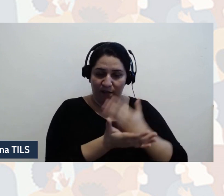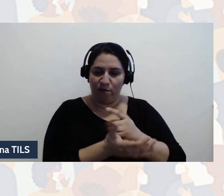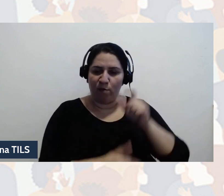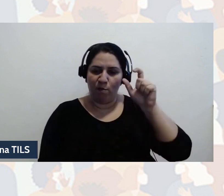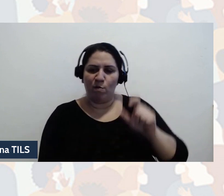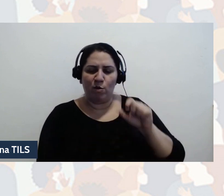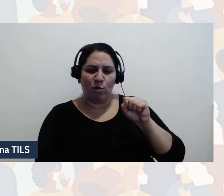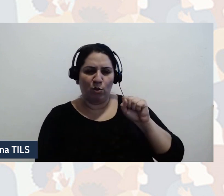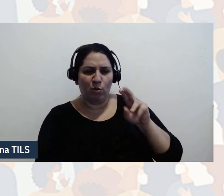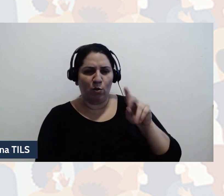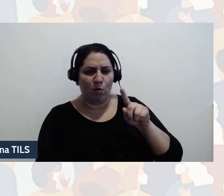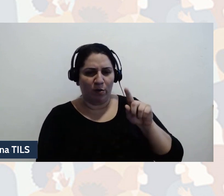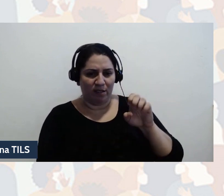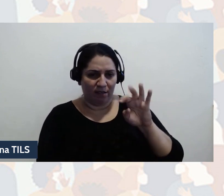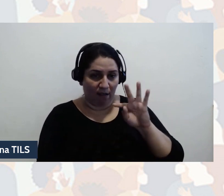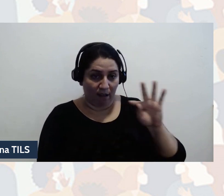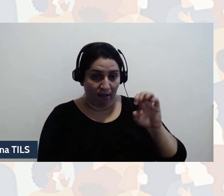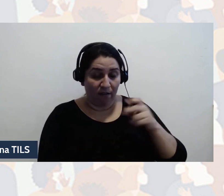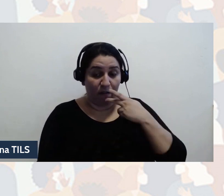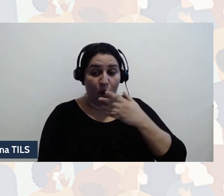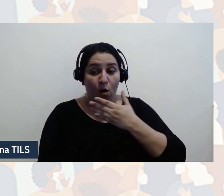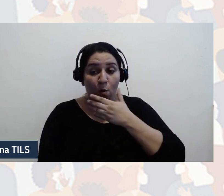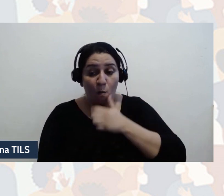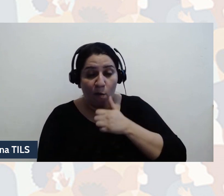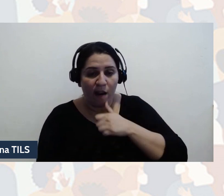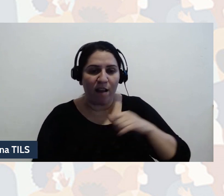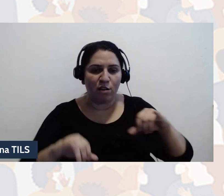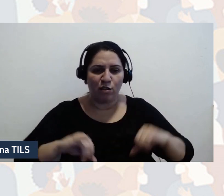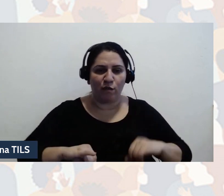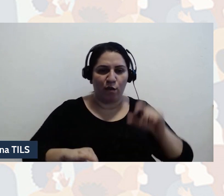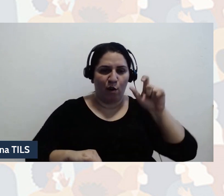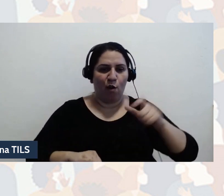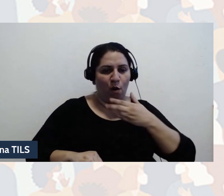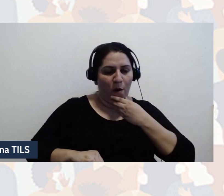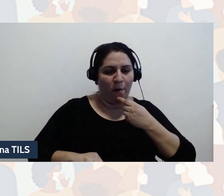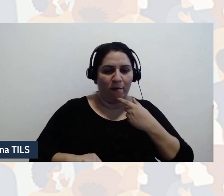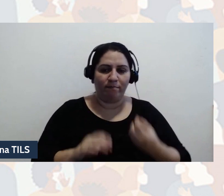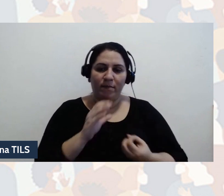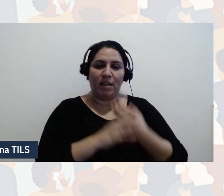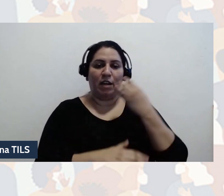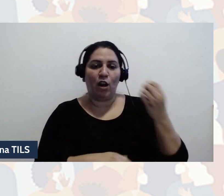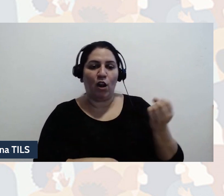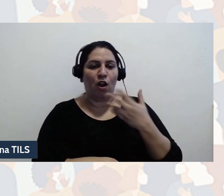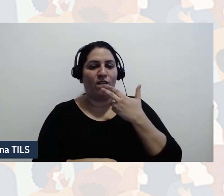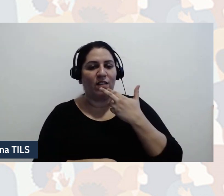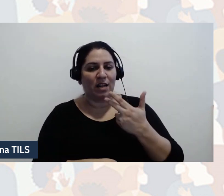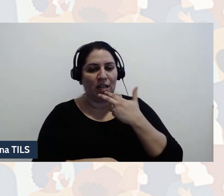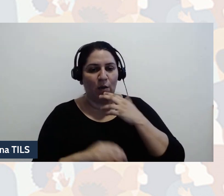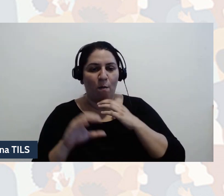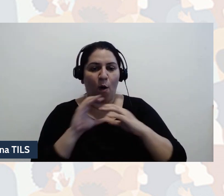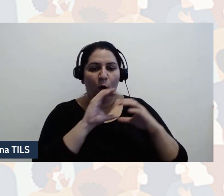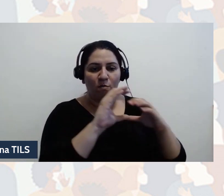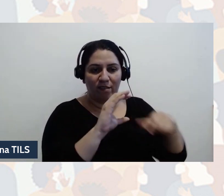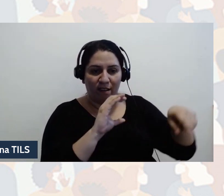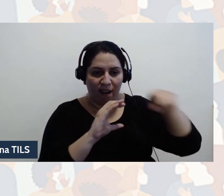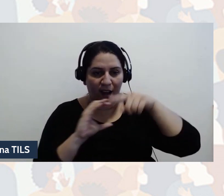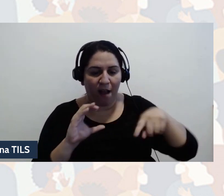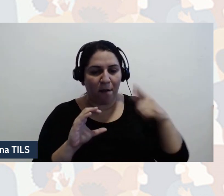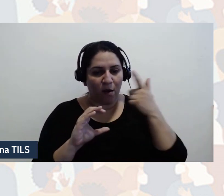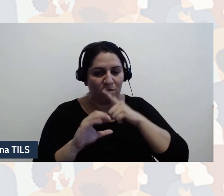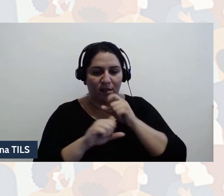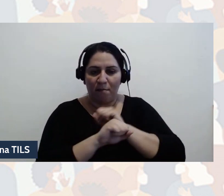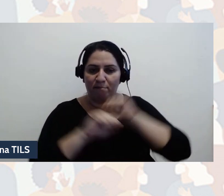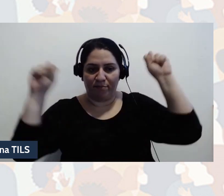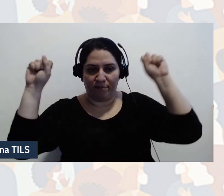as mulheres escravizadas pelos homens criam uma nova língua para se comunicarem entre si e se rebelarem. A protagonista é